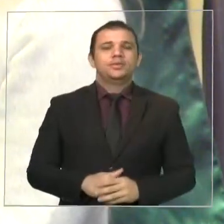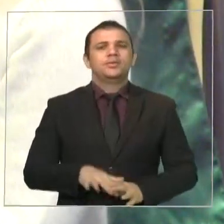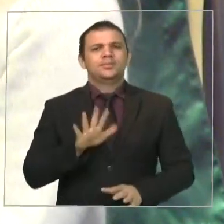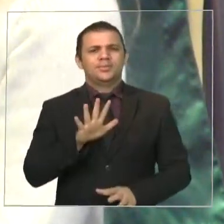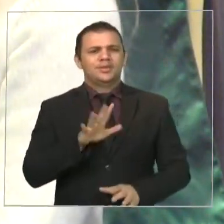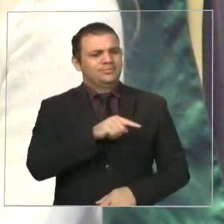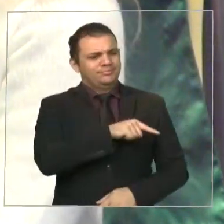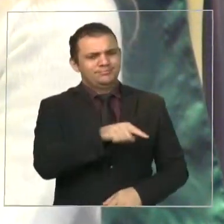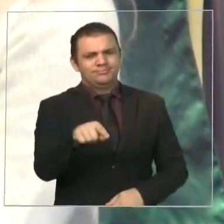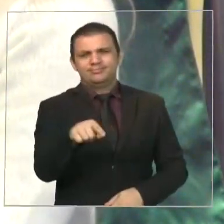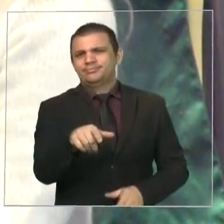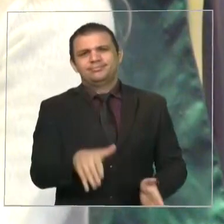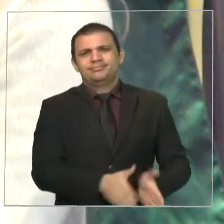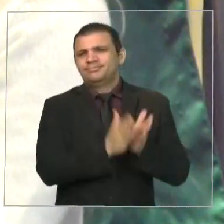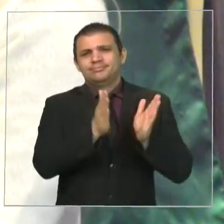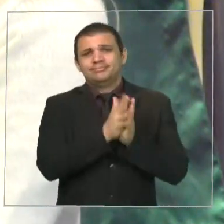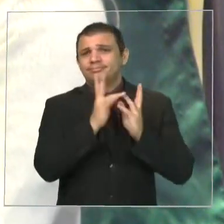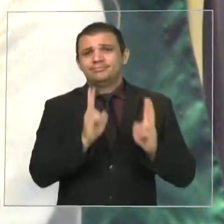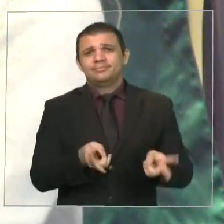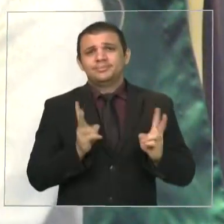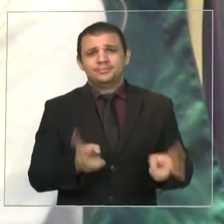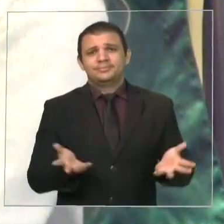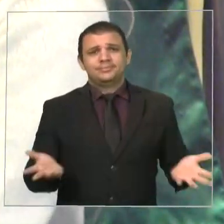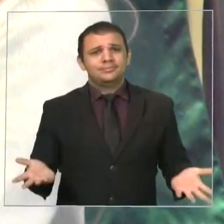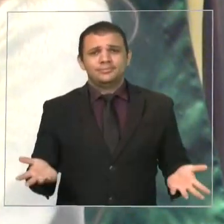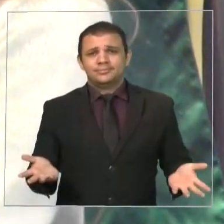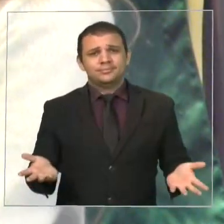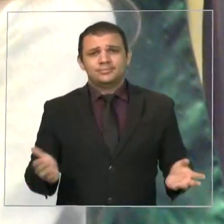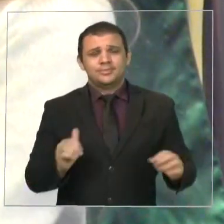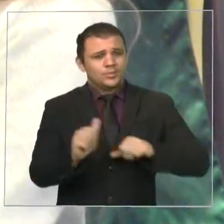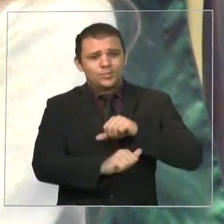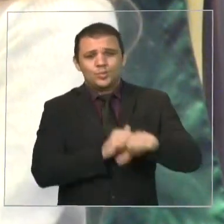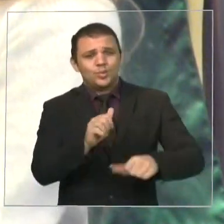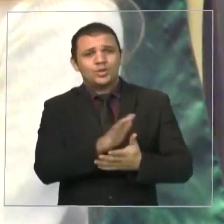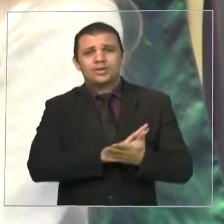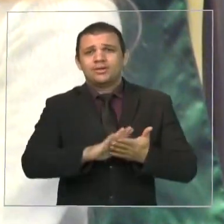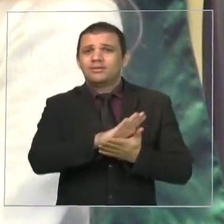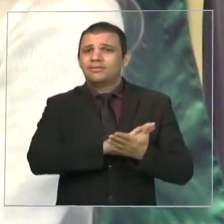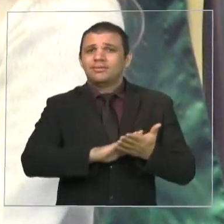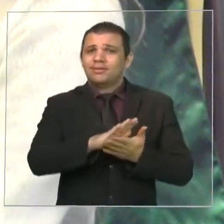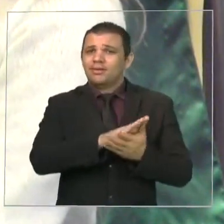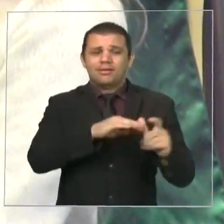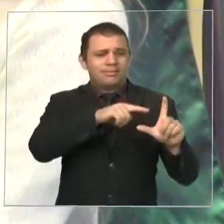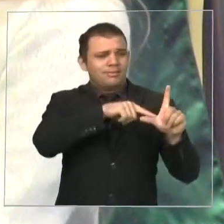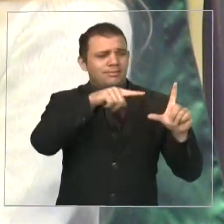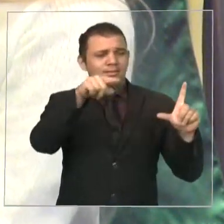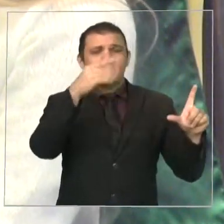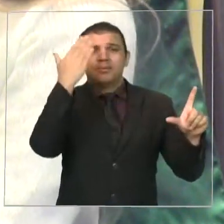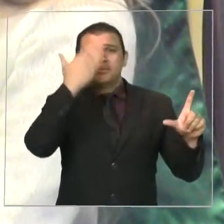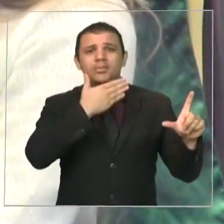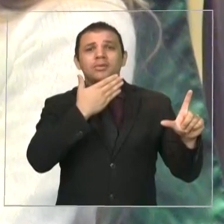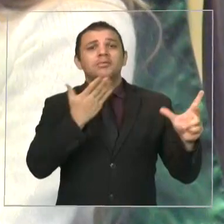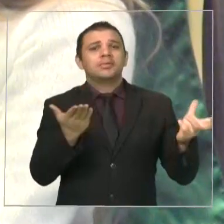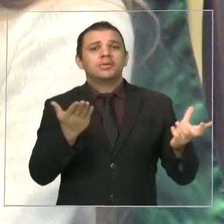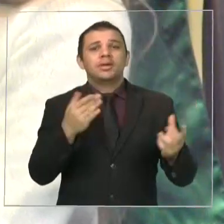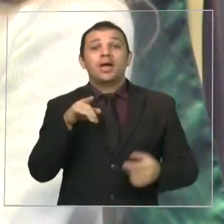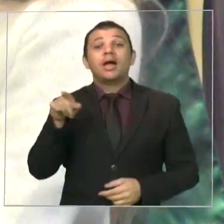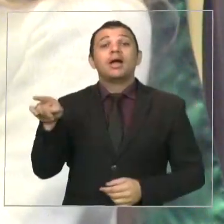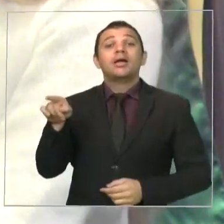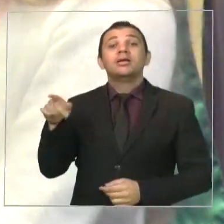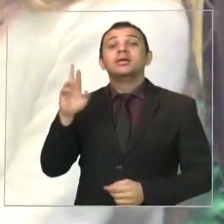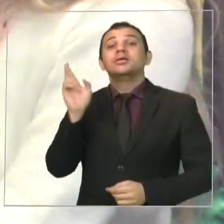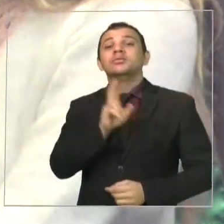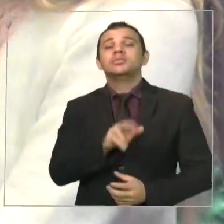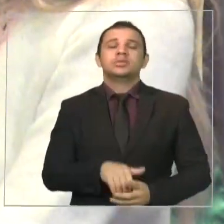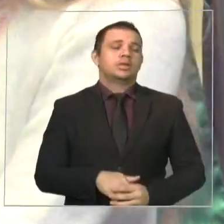muda. As estatísticas surgem e, para justificar depois, ele diz que a maior política